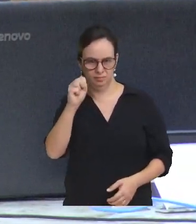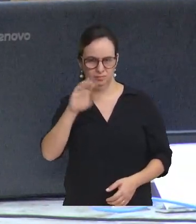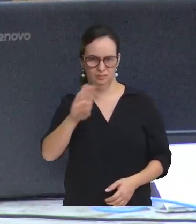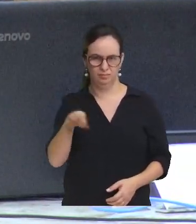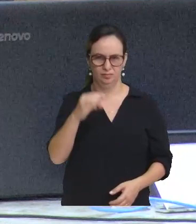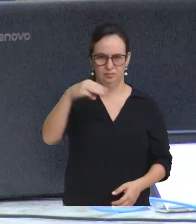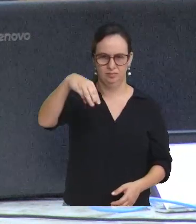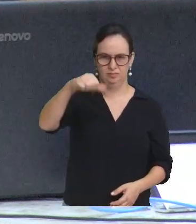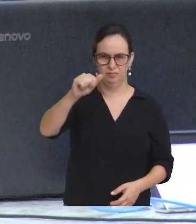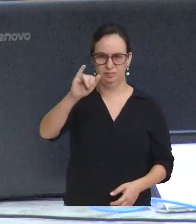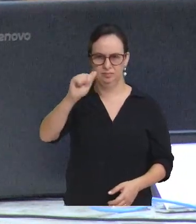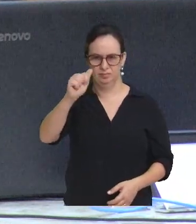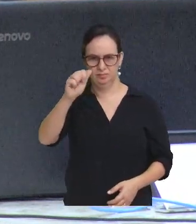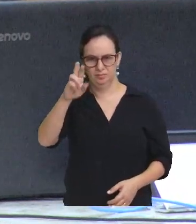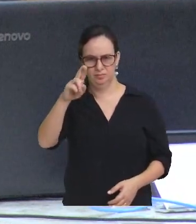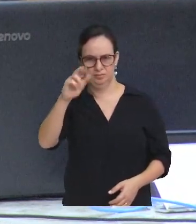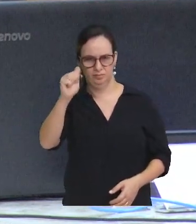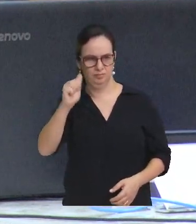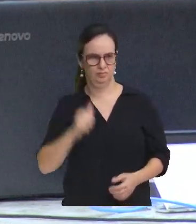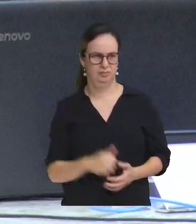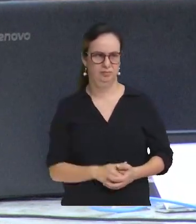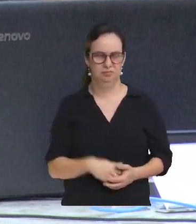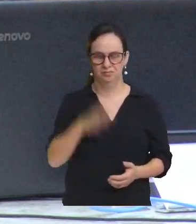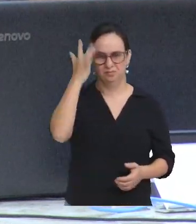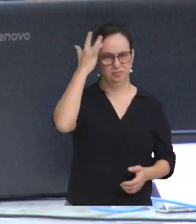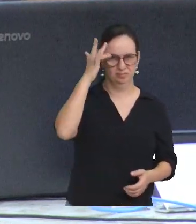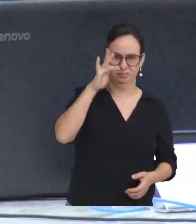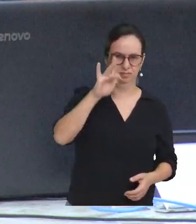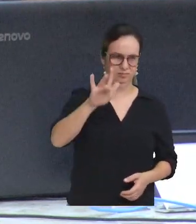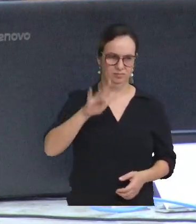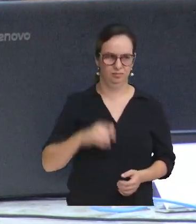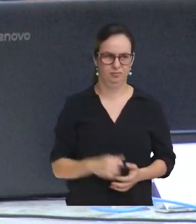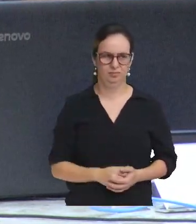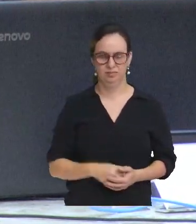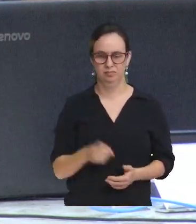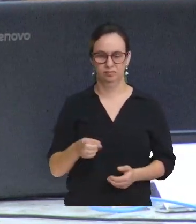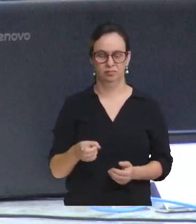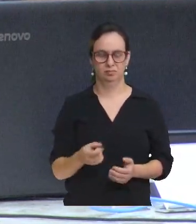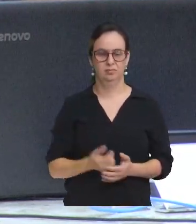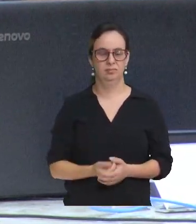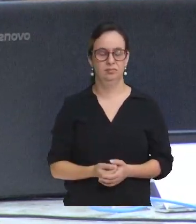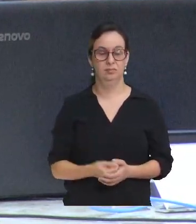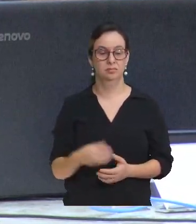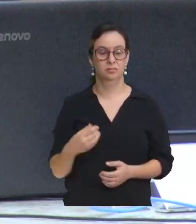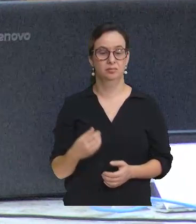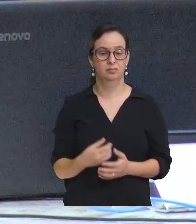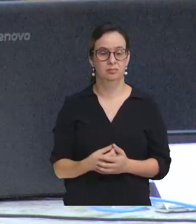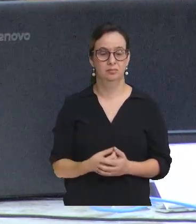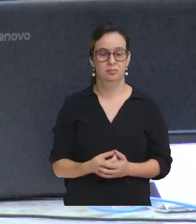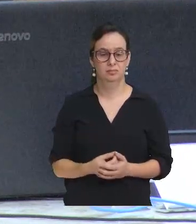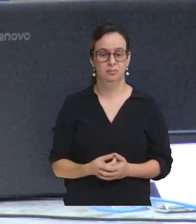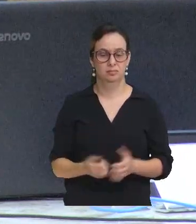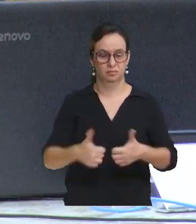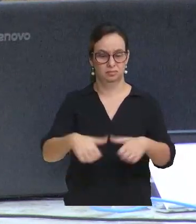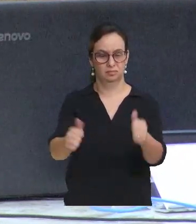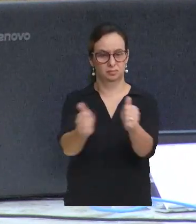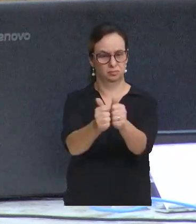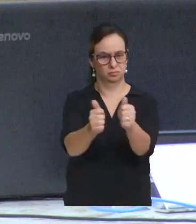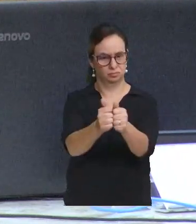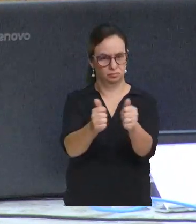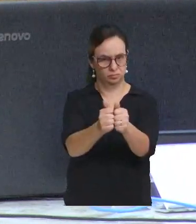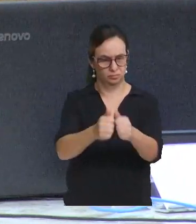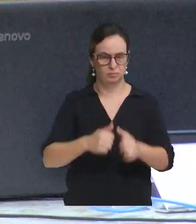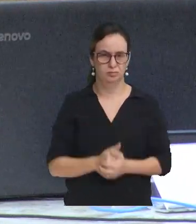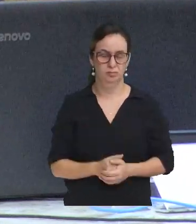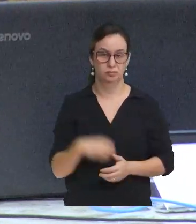se vou poder estar presente quando receberem as suas carteiras funcionais, a carteira